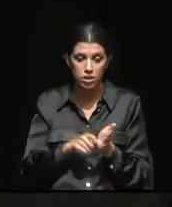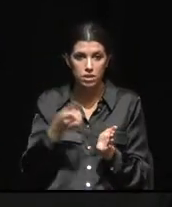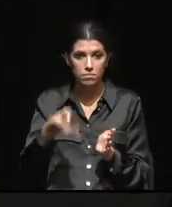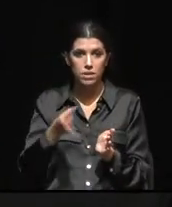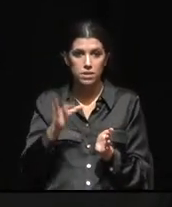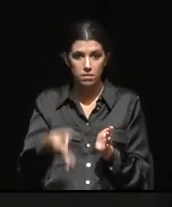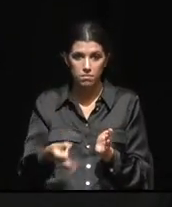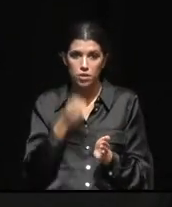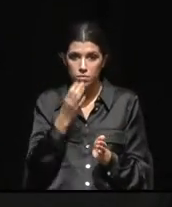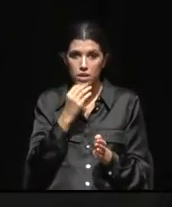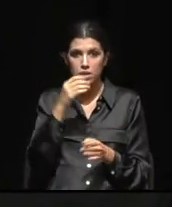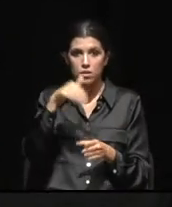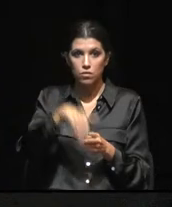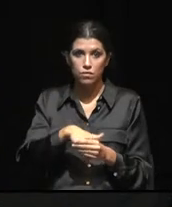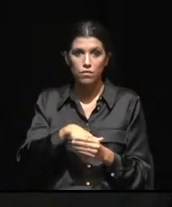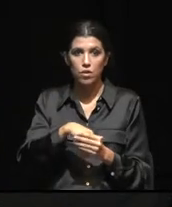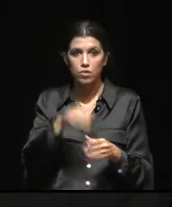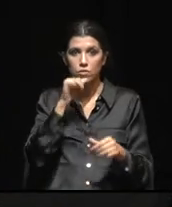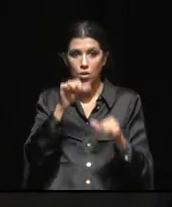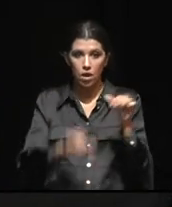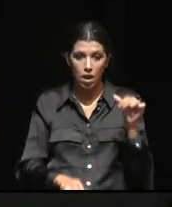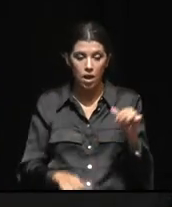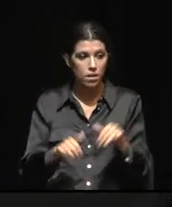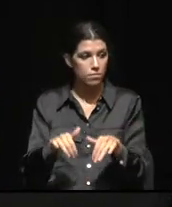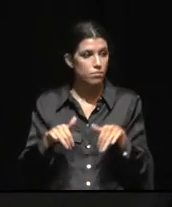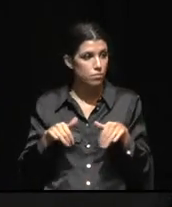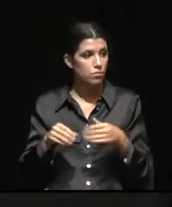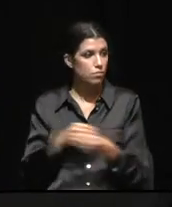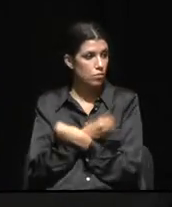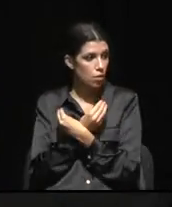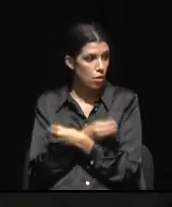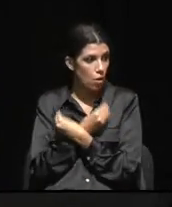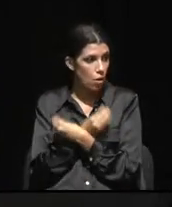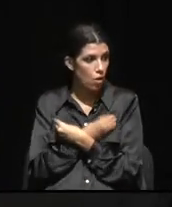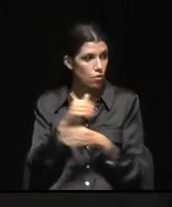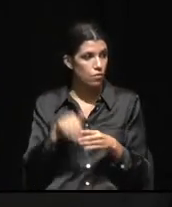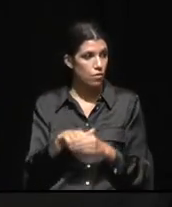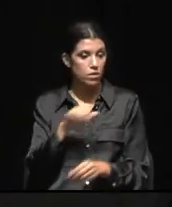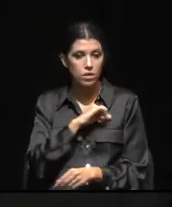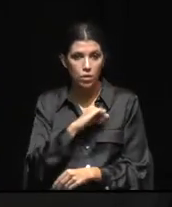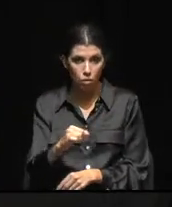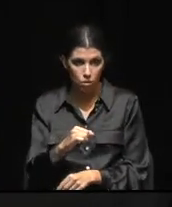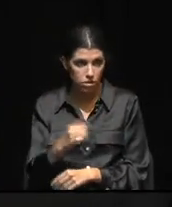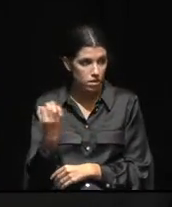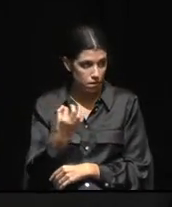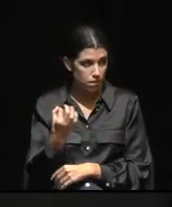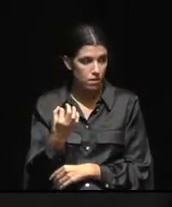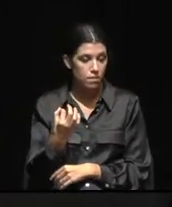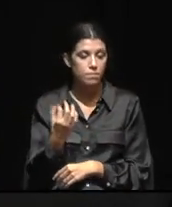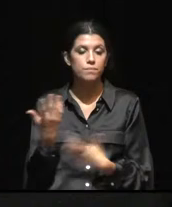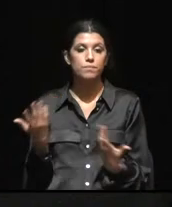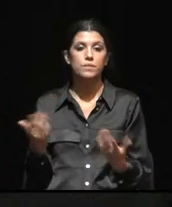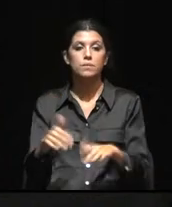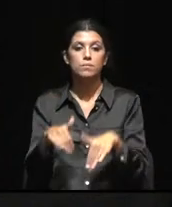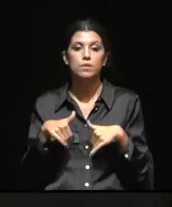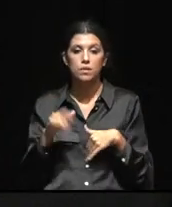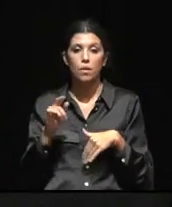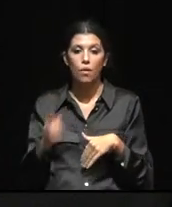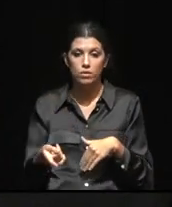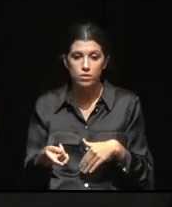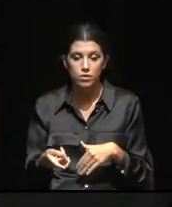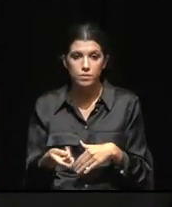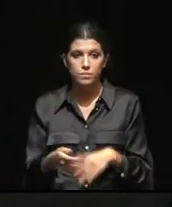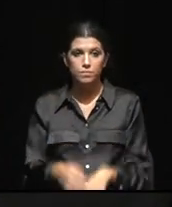com declaração de voto oral quem se o bloco também Vota contra sim quem se